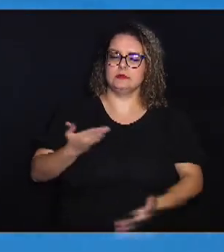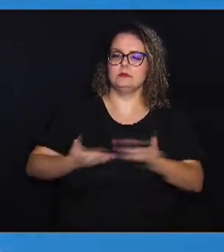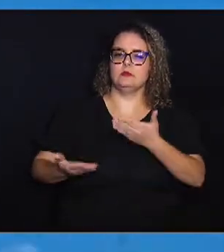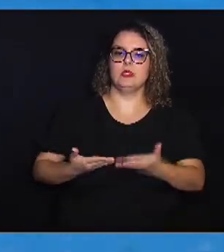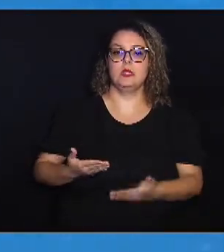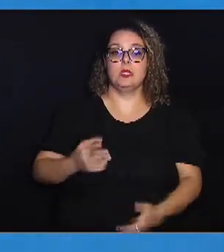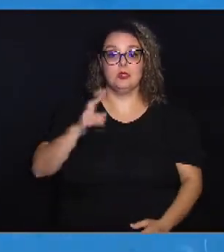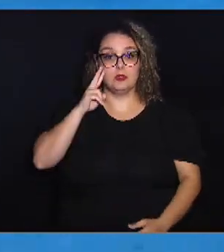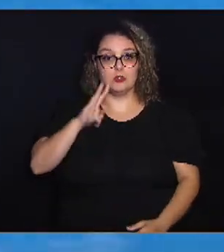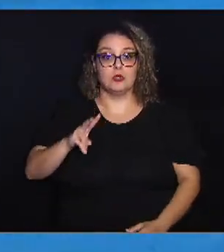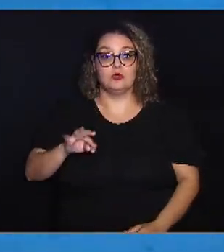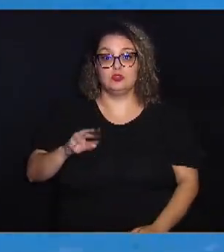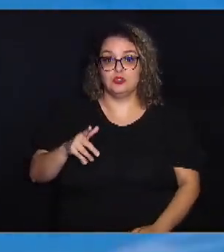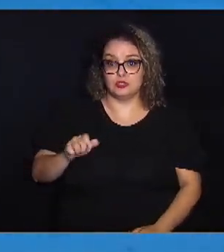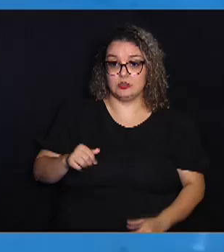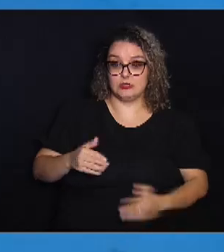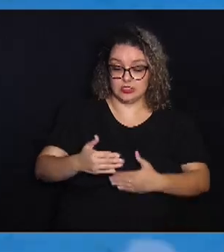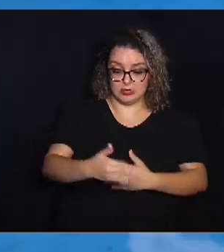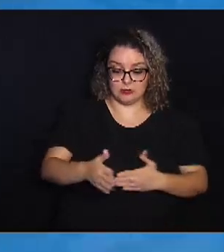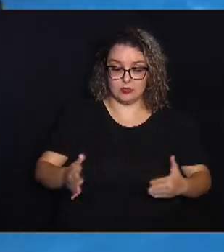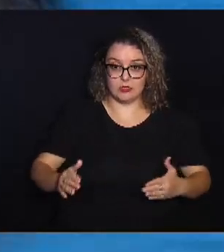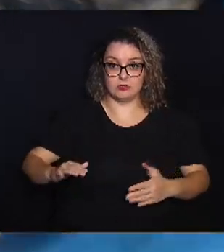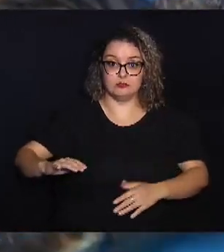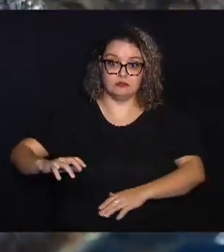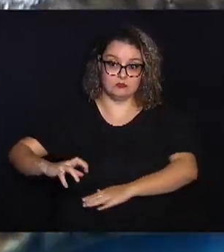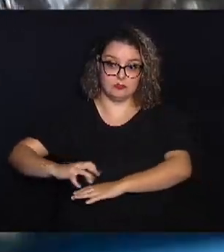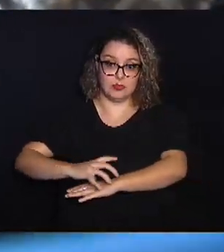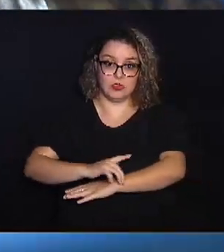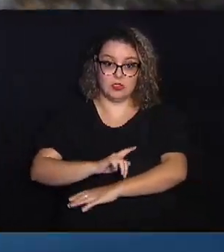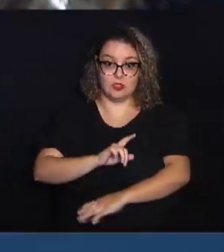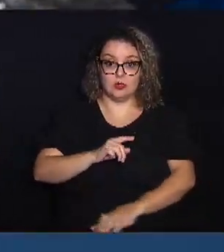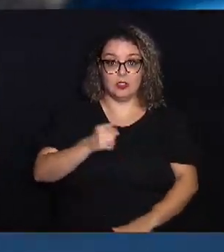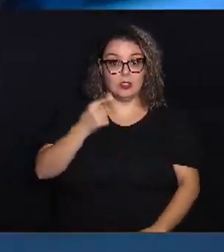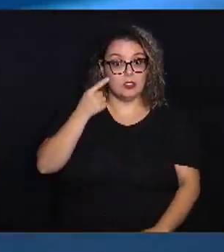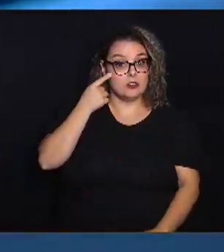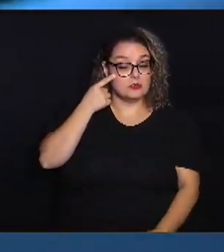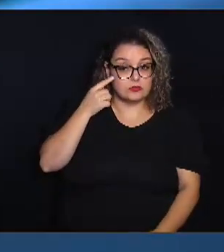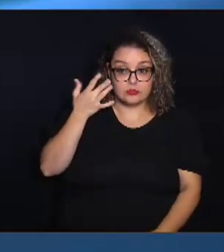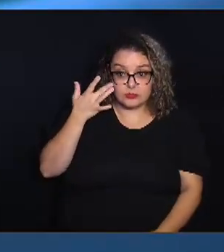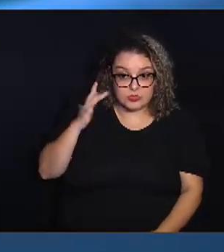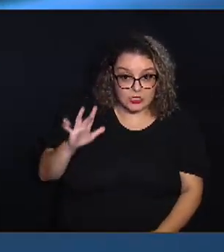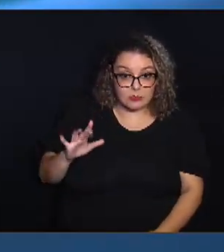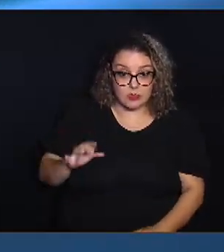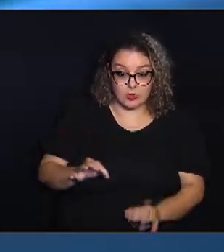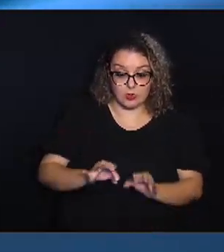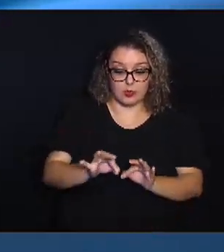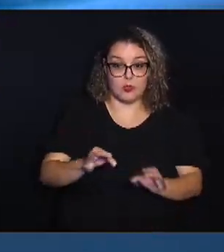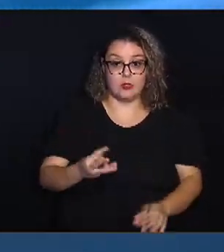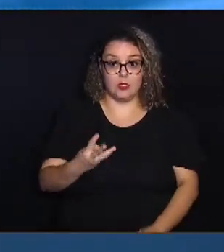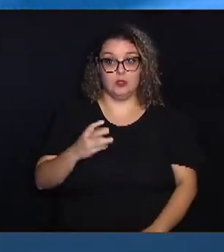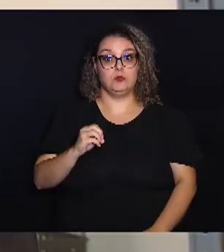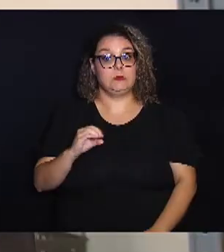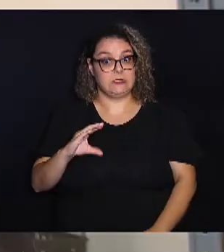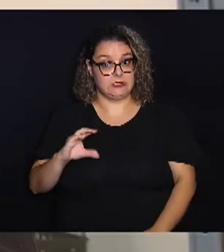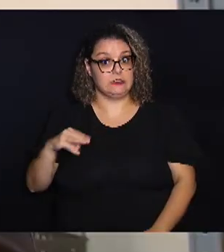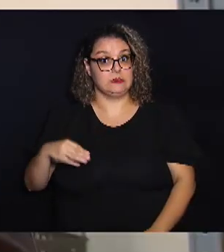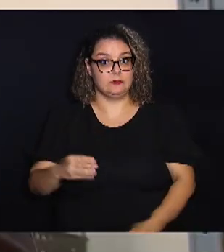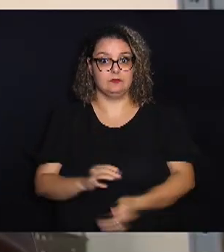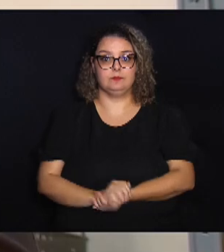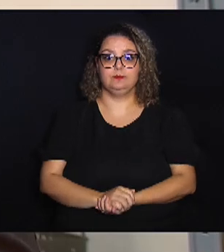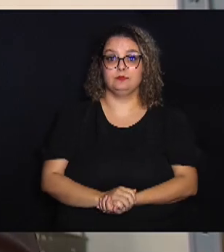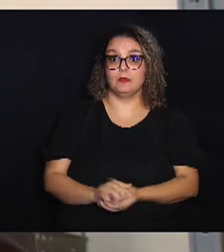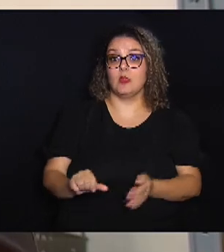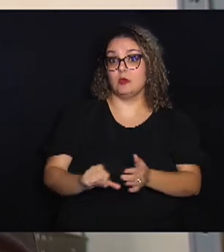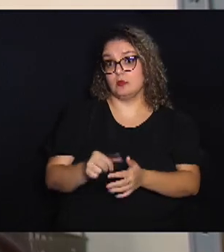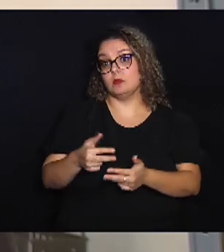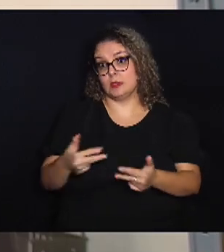tigre d'água dentro de aquários não imagina que esse pequeno pode chegar até os 30 centímetros. A primeira coisa é